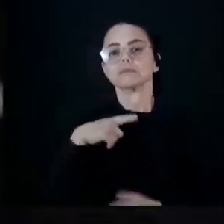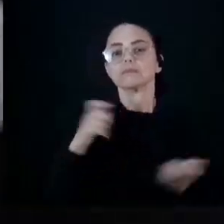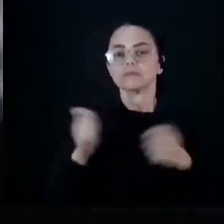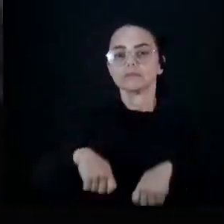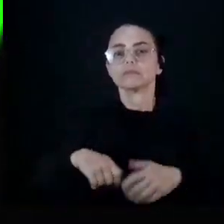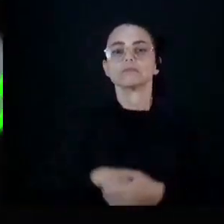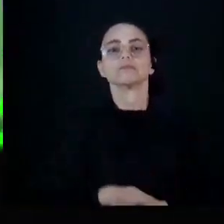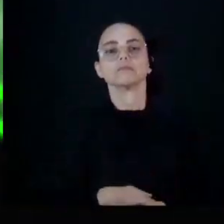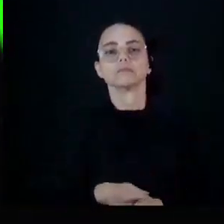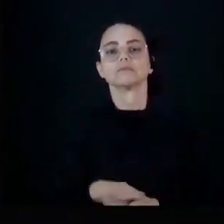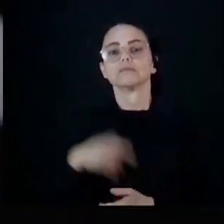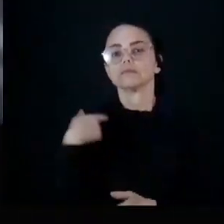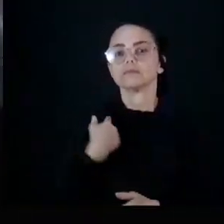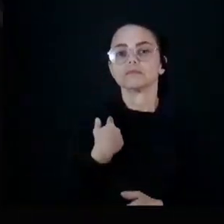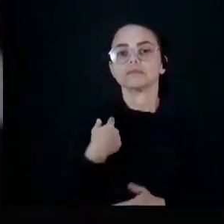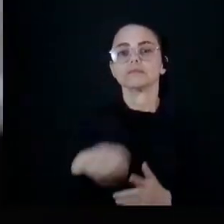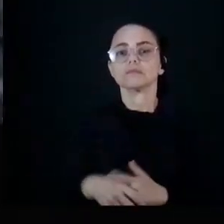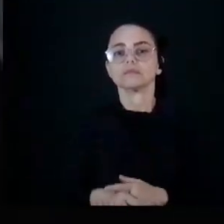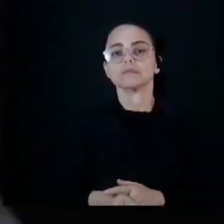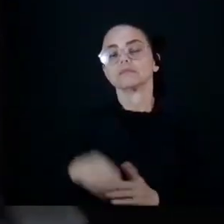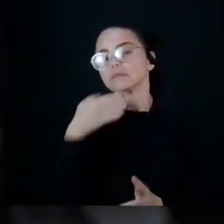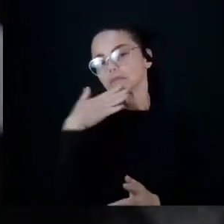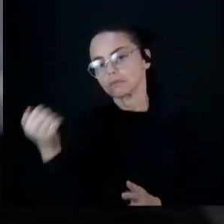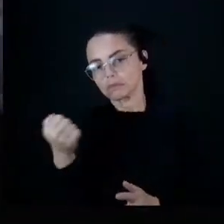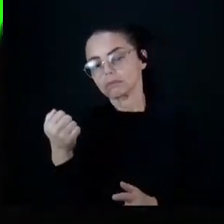cognitiva semelhante a um humano.